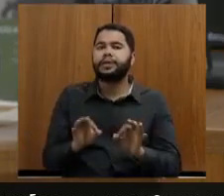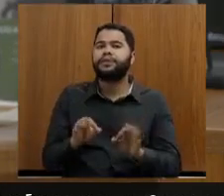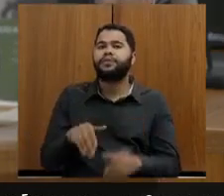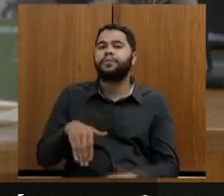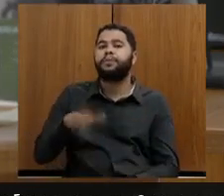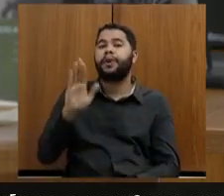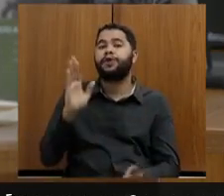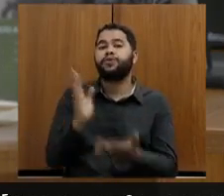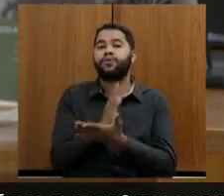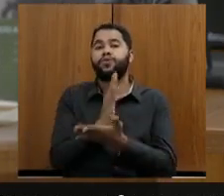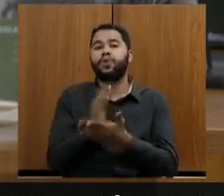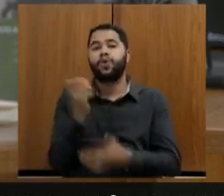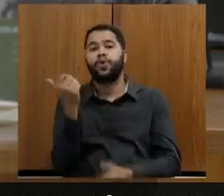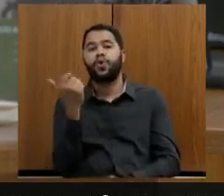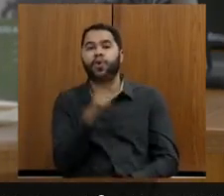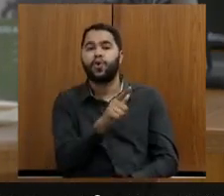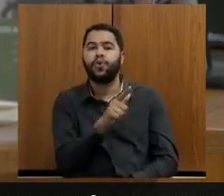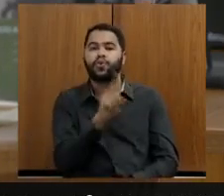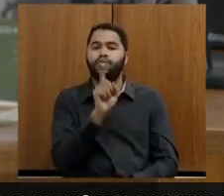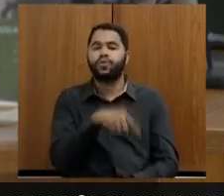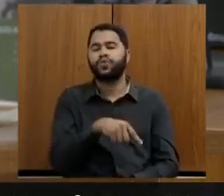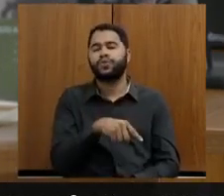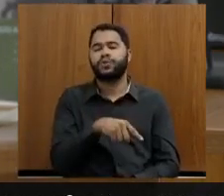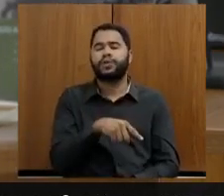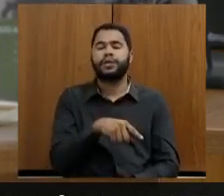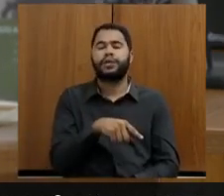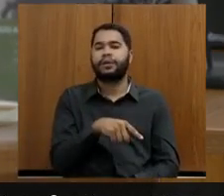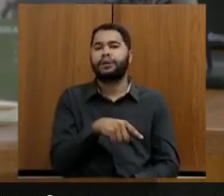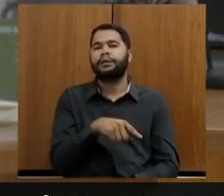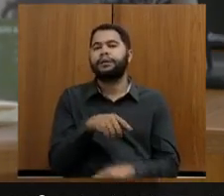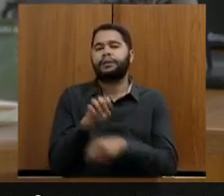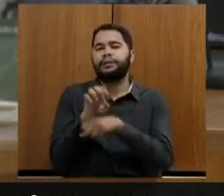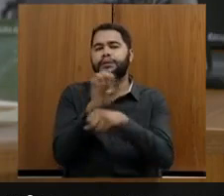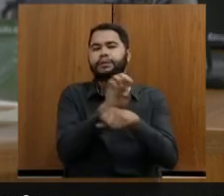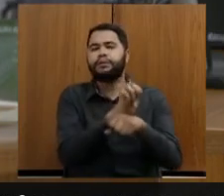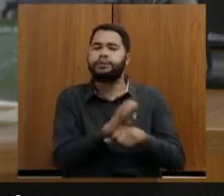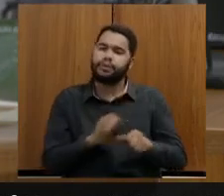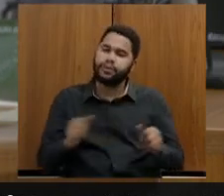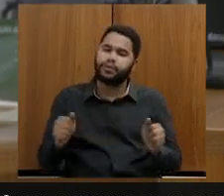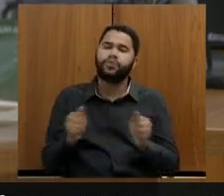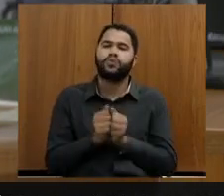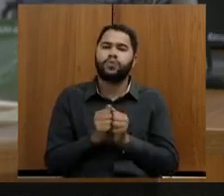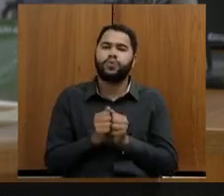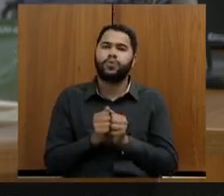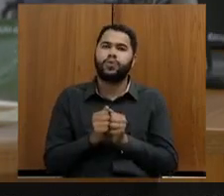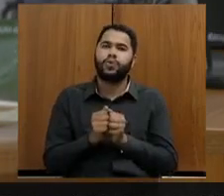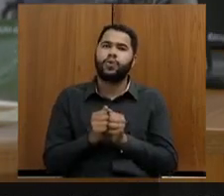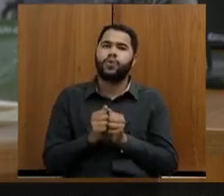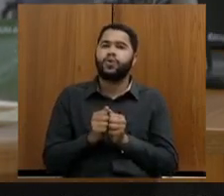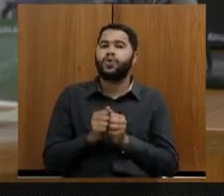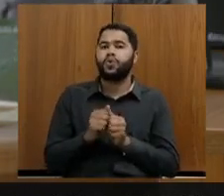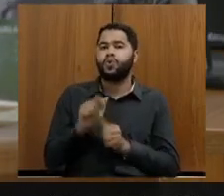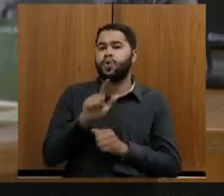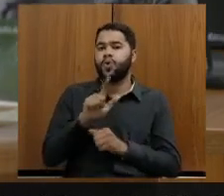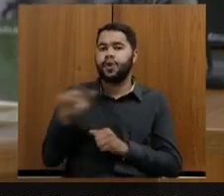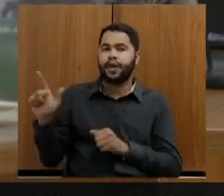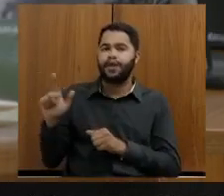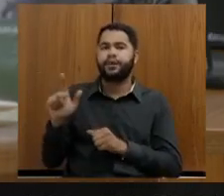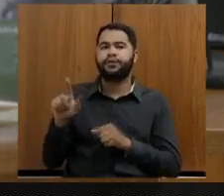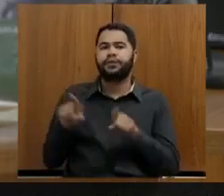maior do que alguns outros estados né que nós vamos poder juntar lá com Leste com a nossa